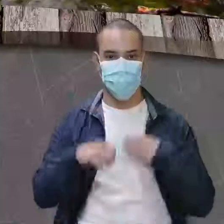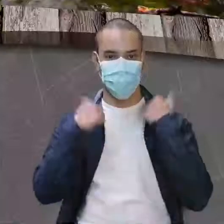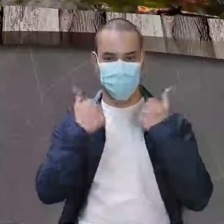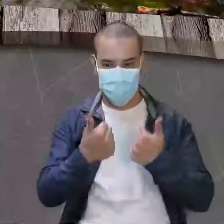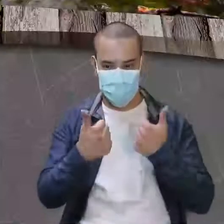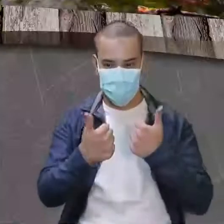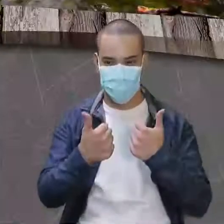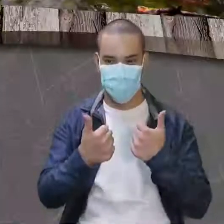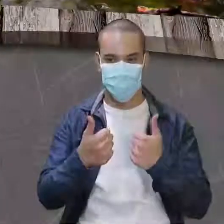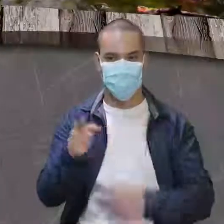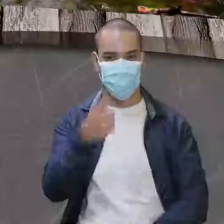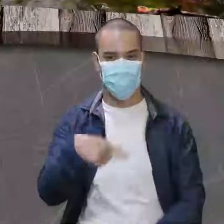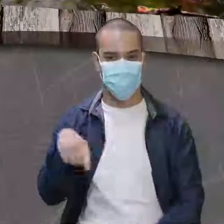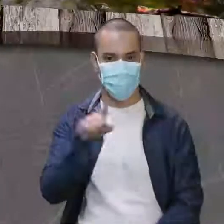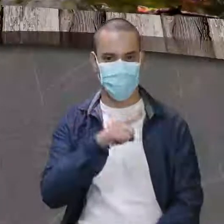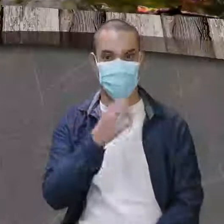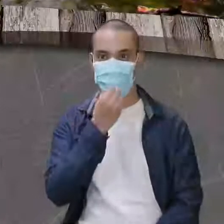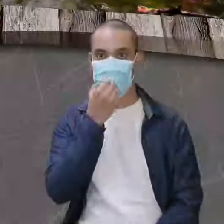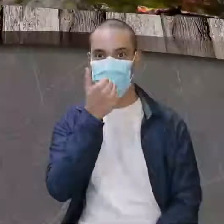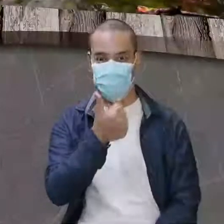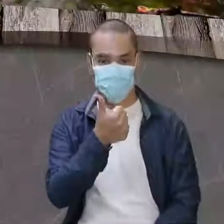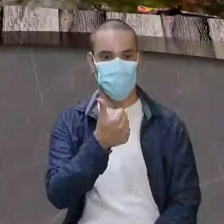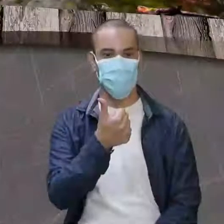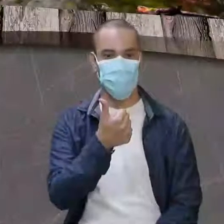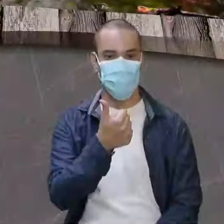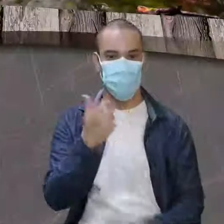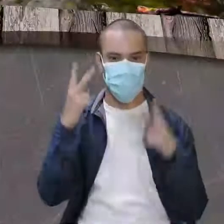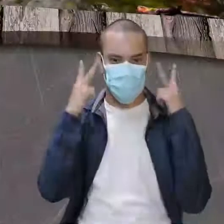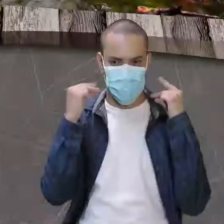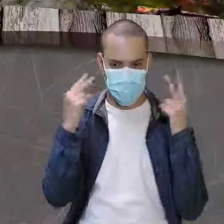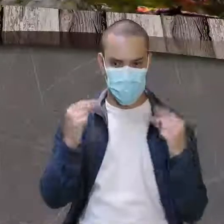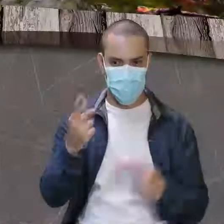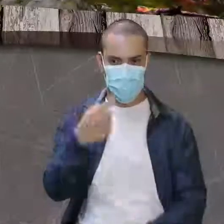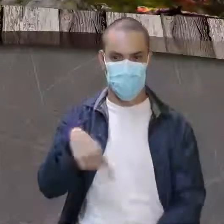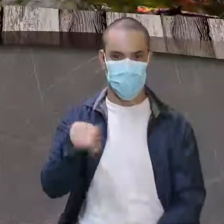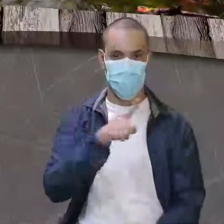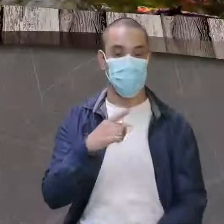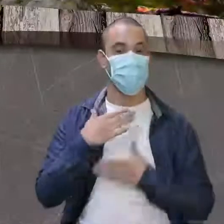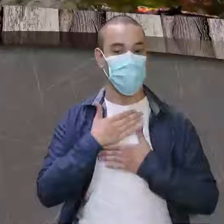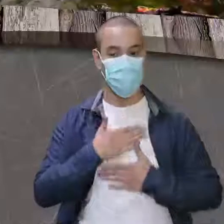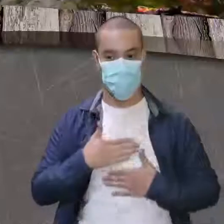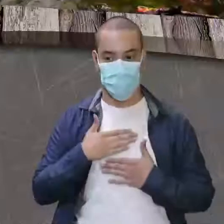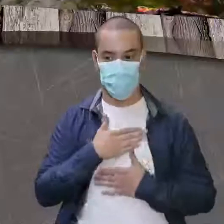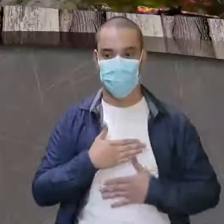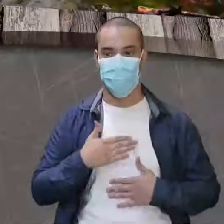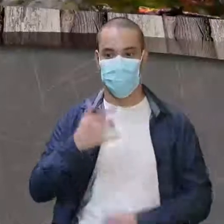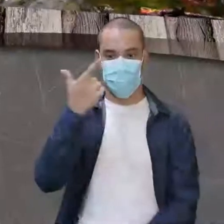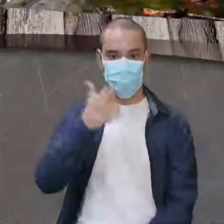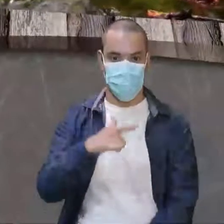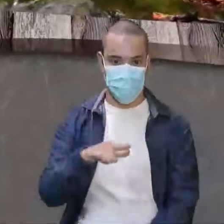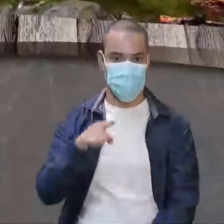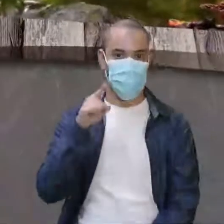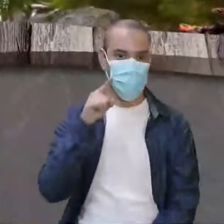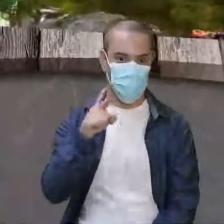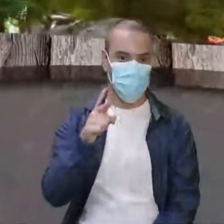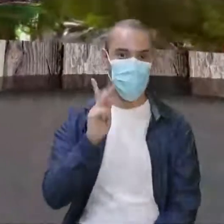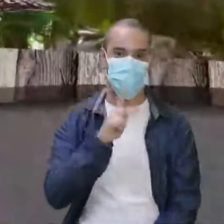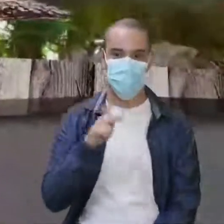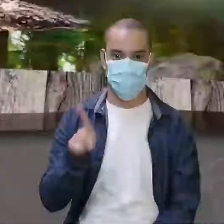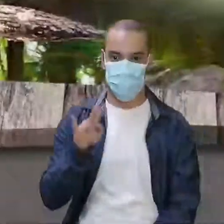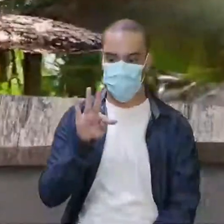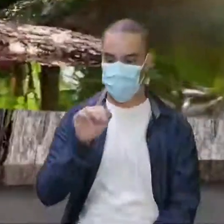E aí, galera, tudo bem? Tudo tranquilo com você? Enorme prazer estar aqui de novo com você.